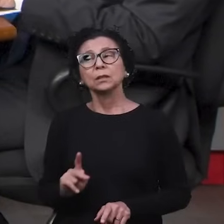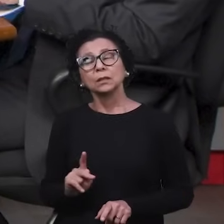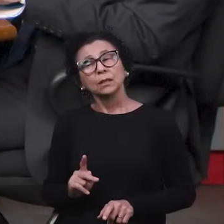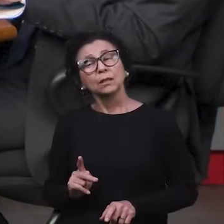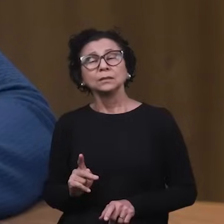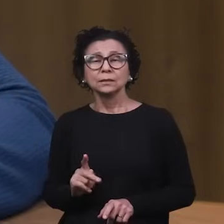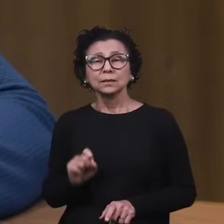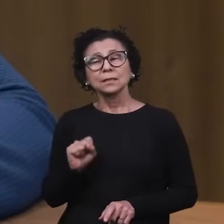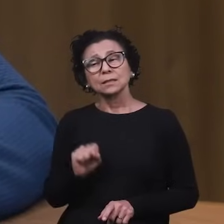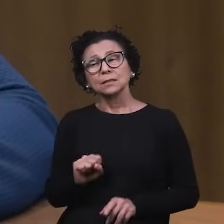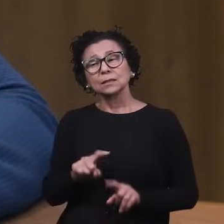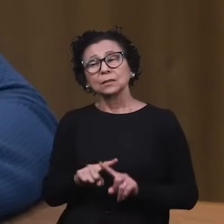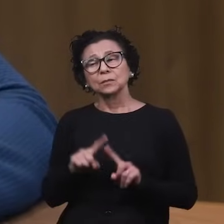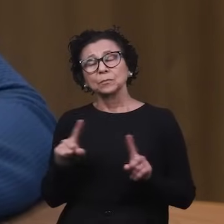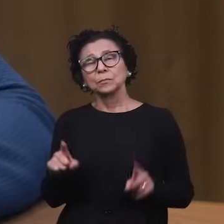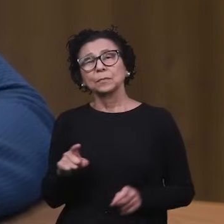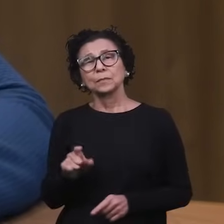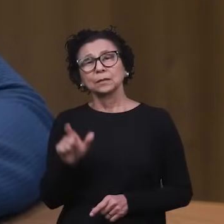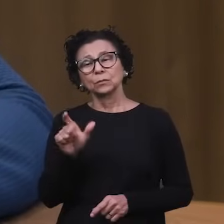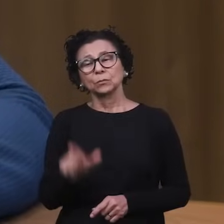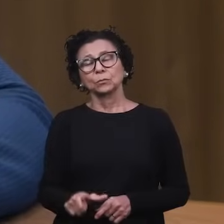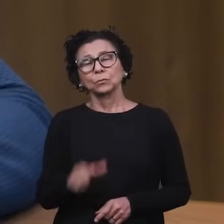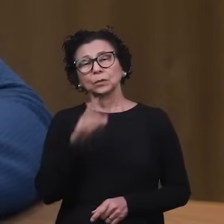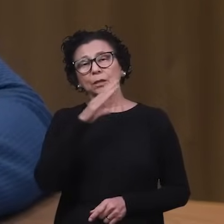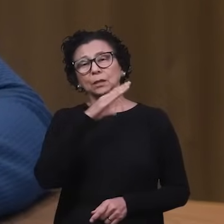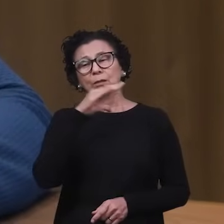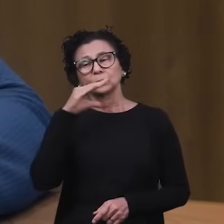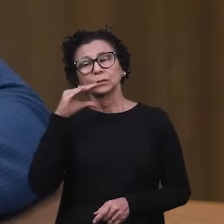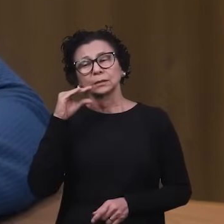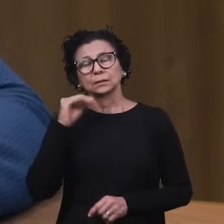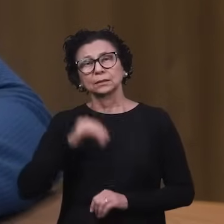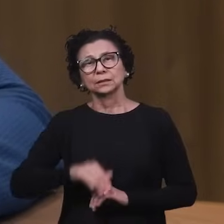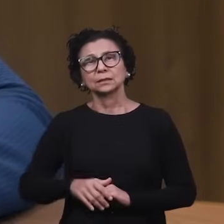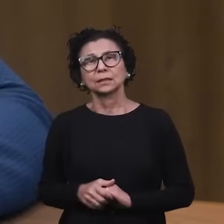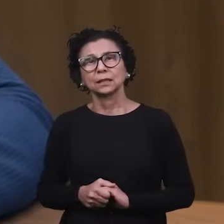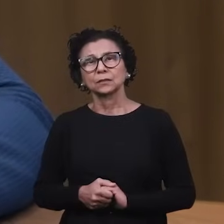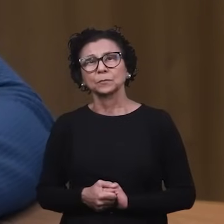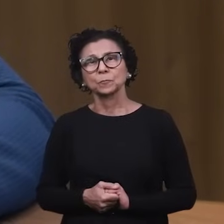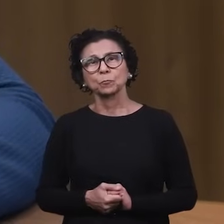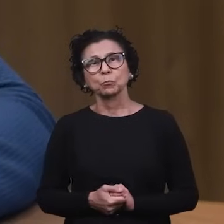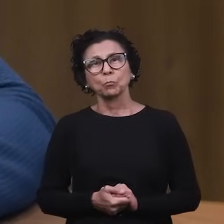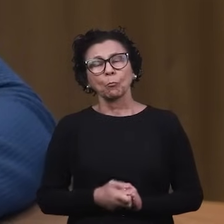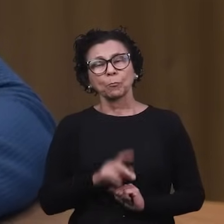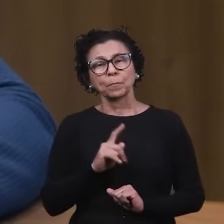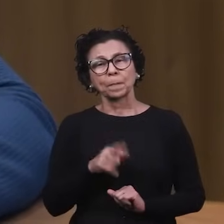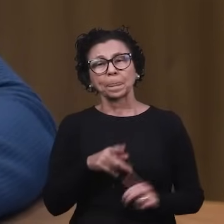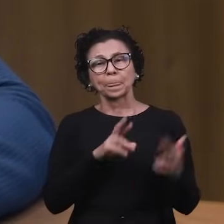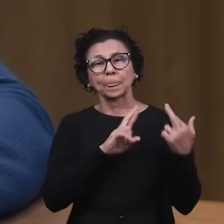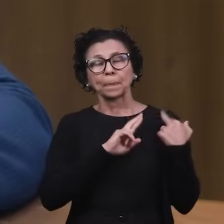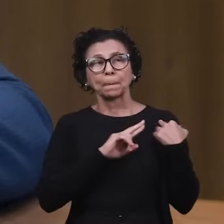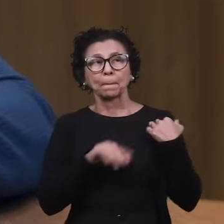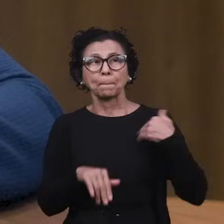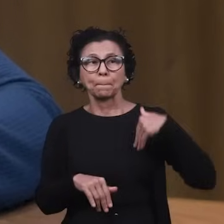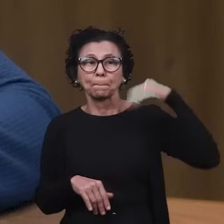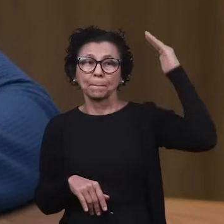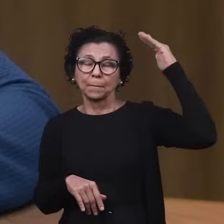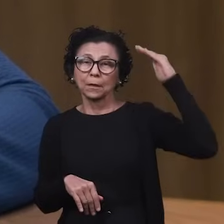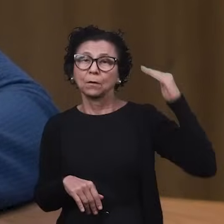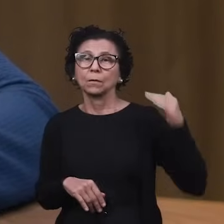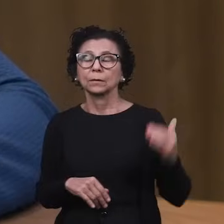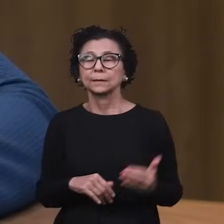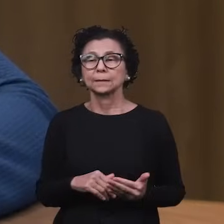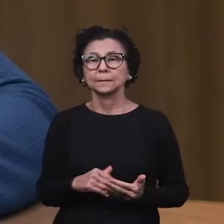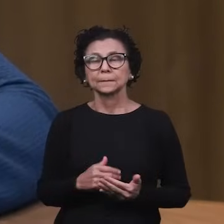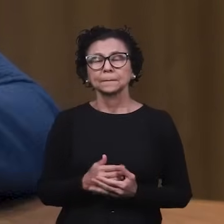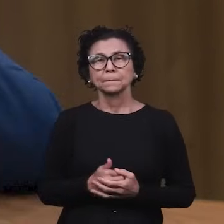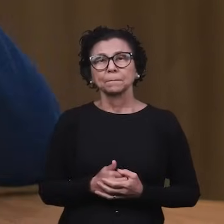que eu vejo? Eu vejo que as professoras elas têm uma responsabilidade um pouco maior, porque a